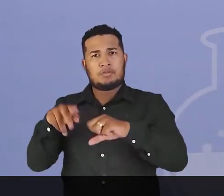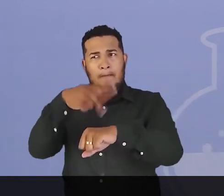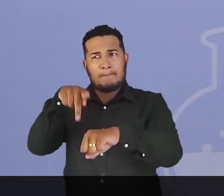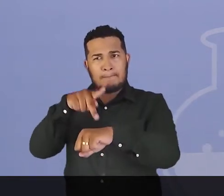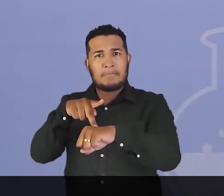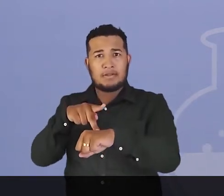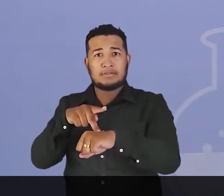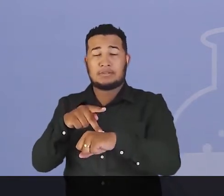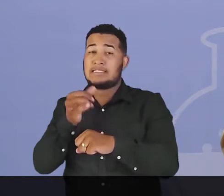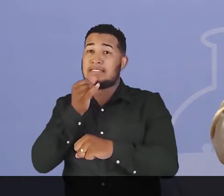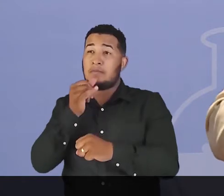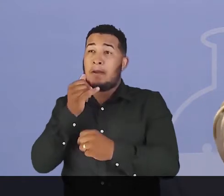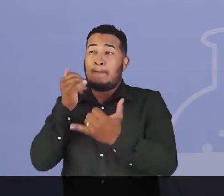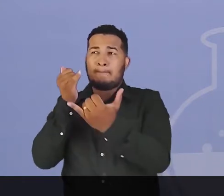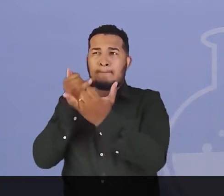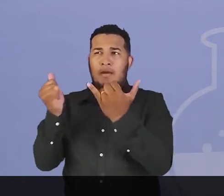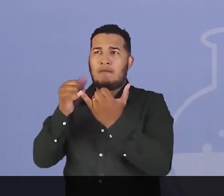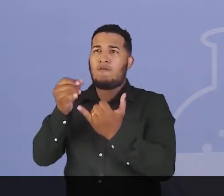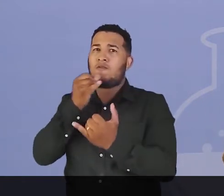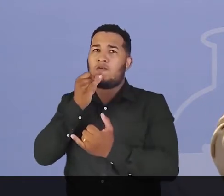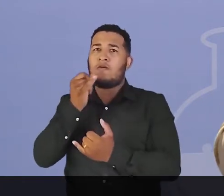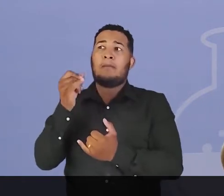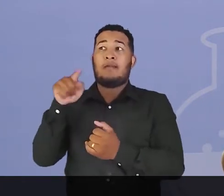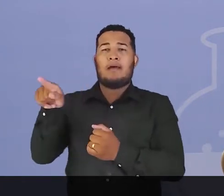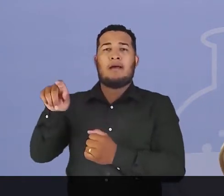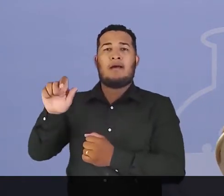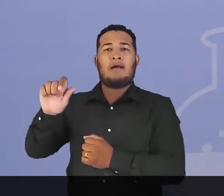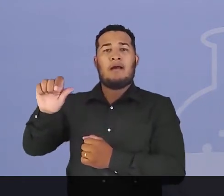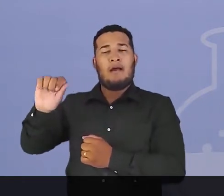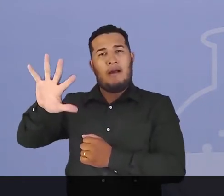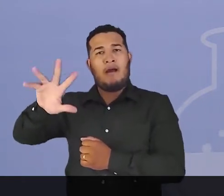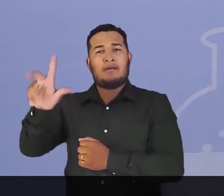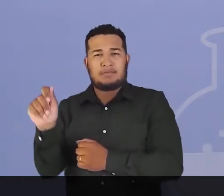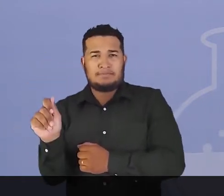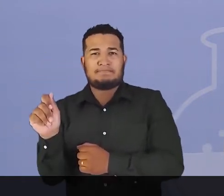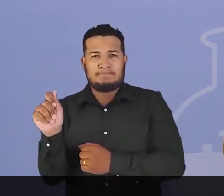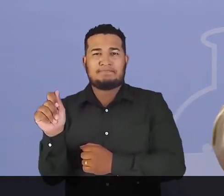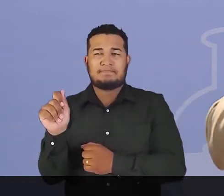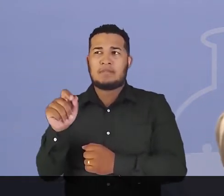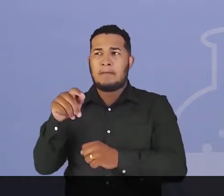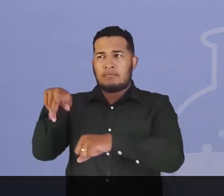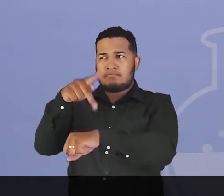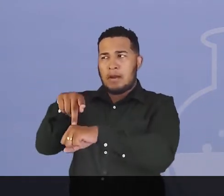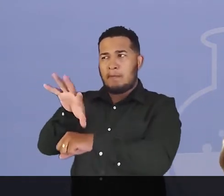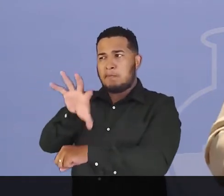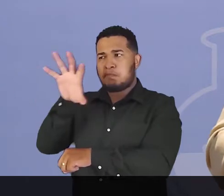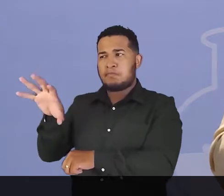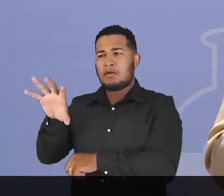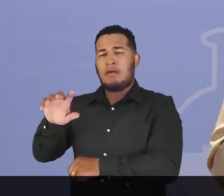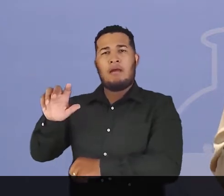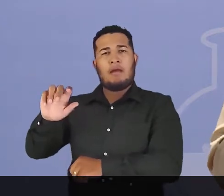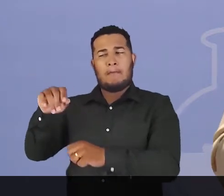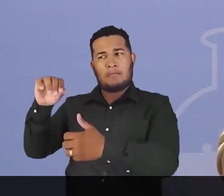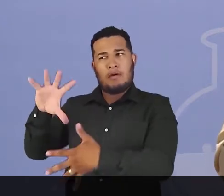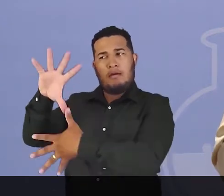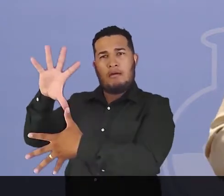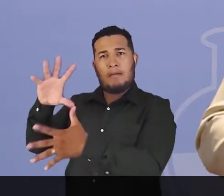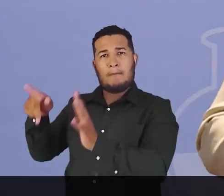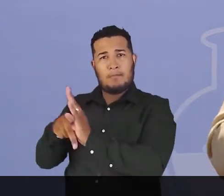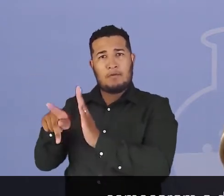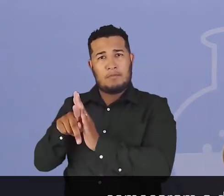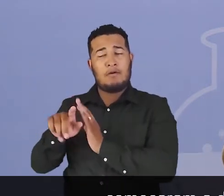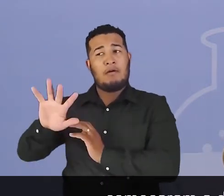isso, os países emergentes, como os tigres asiáticos, os países ali da região da